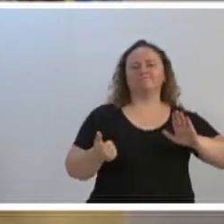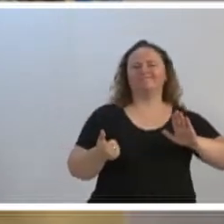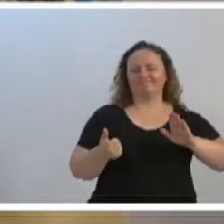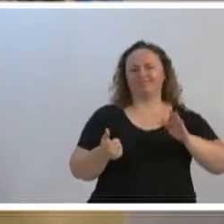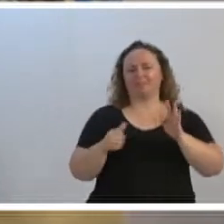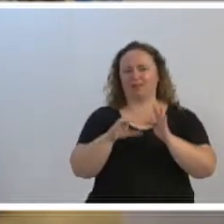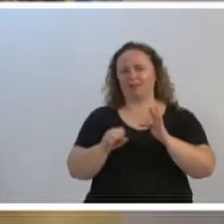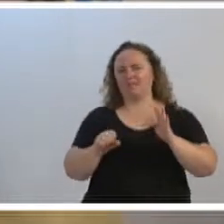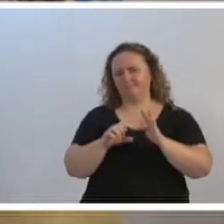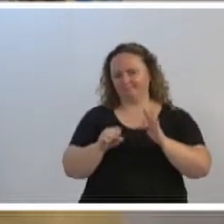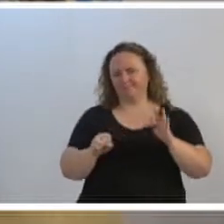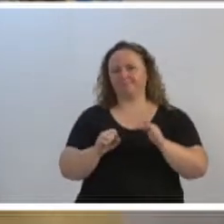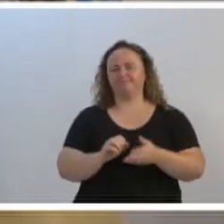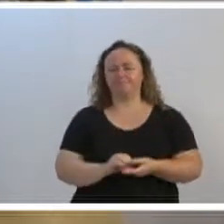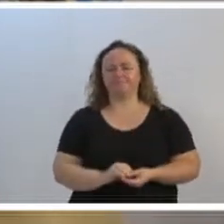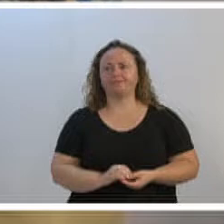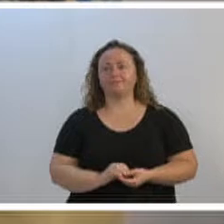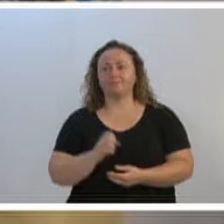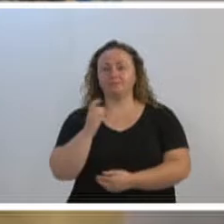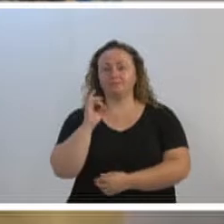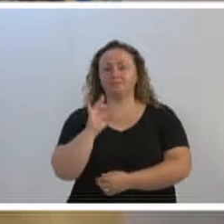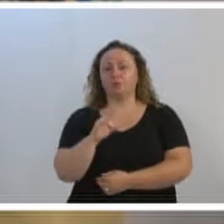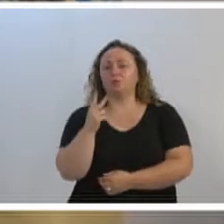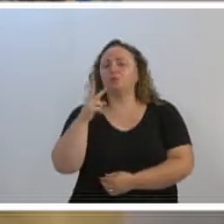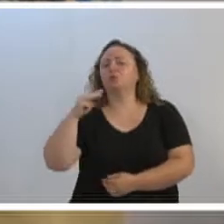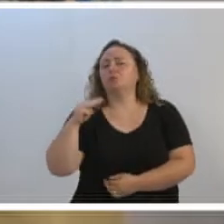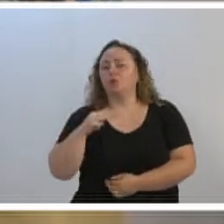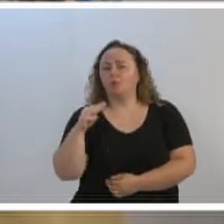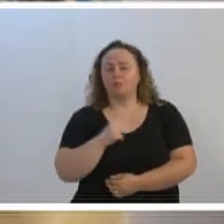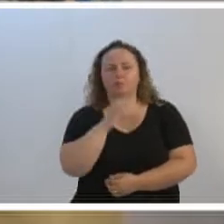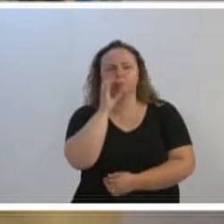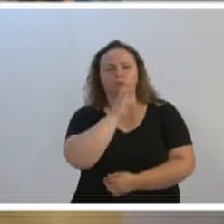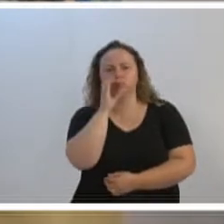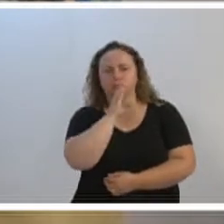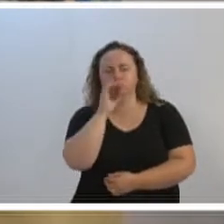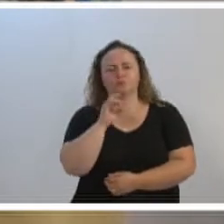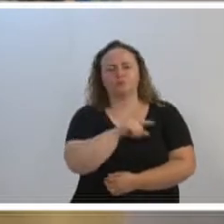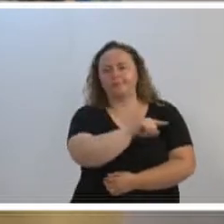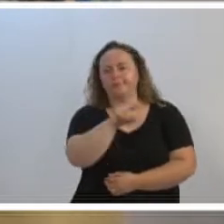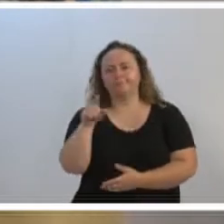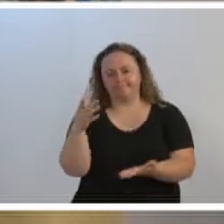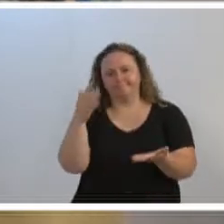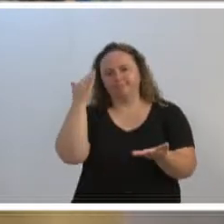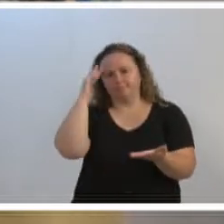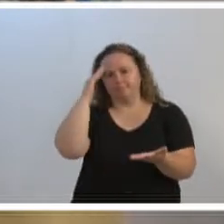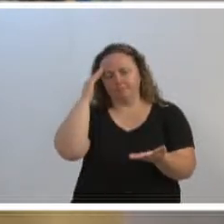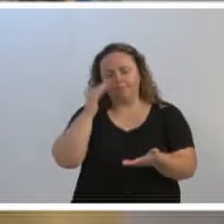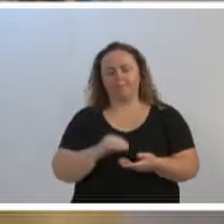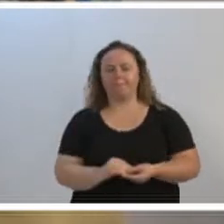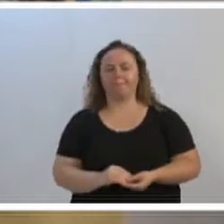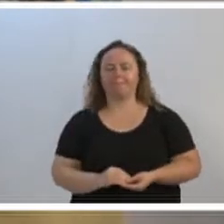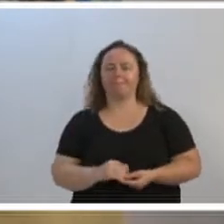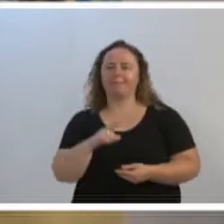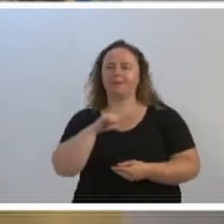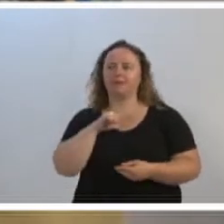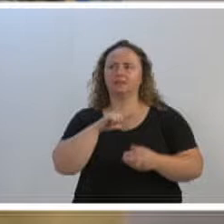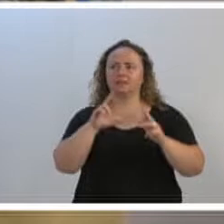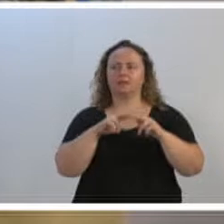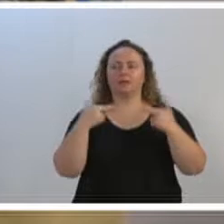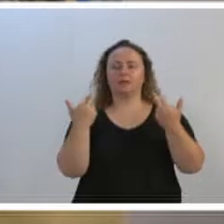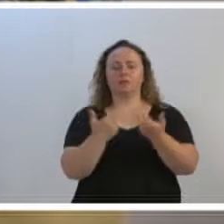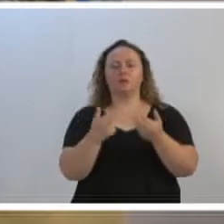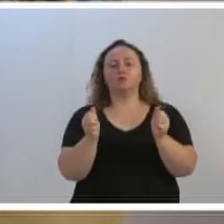trabalhadores. É que eu tenho só 2 minutos, estou falando rápido, tá? Só para o pessoal entender. Nós tivemos uma reunião aqui com